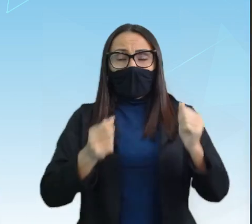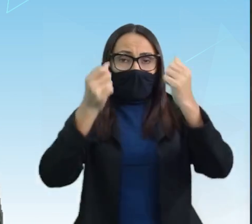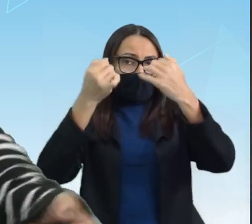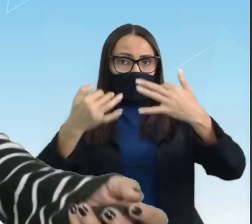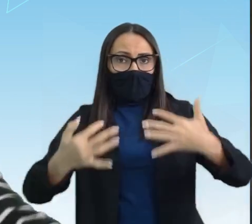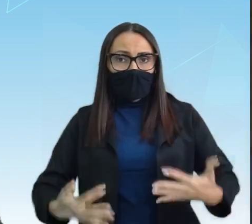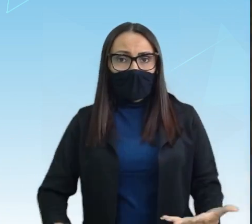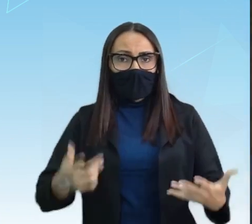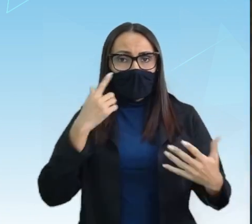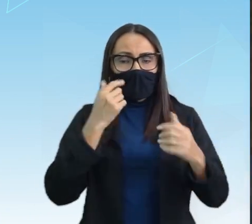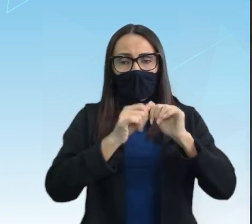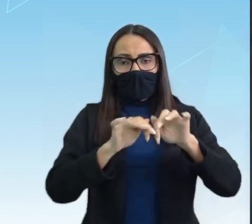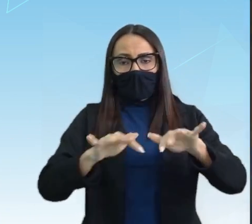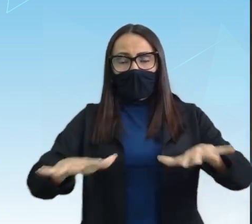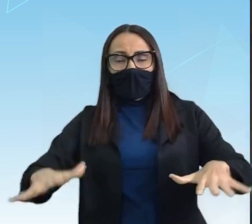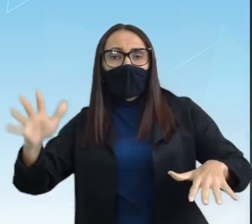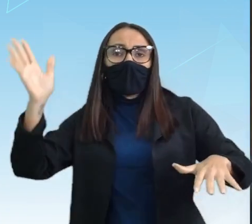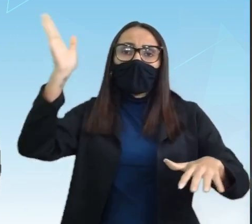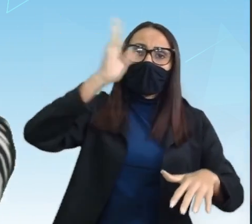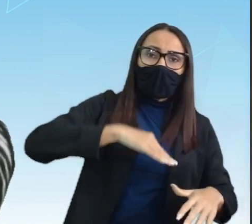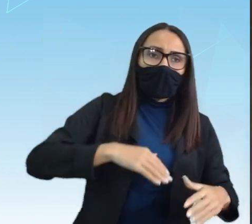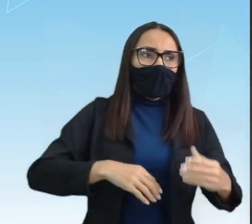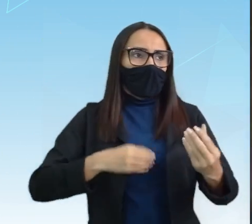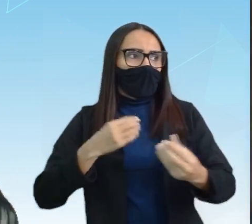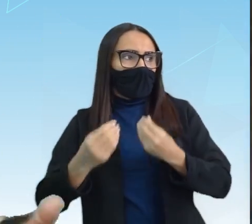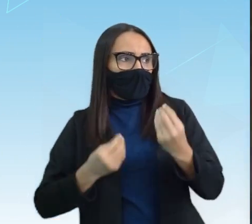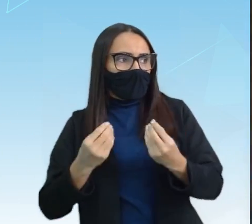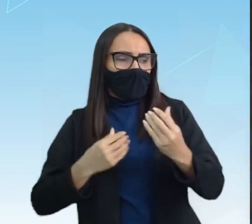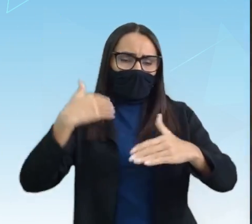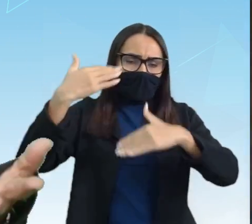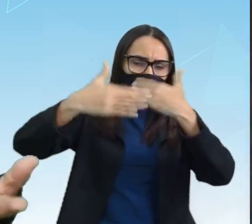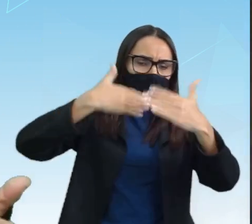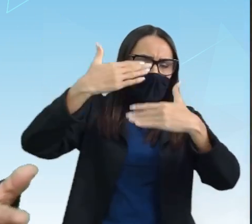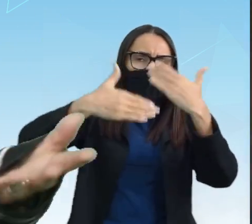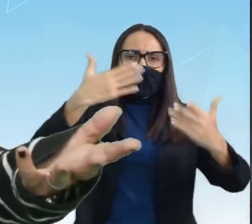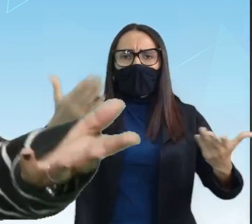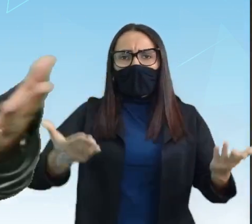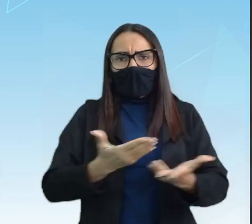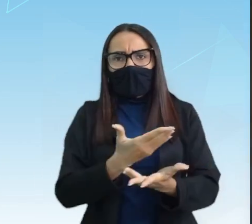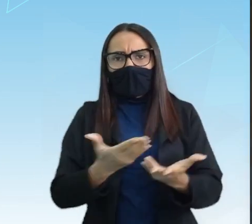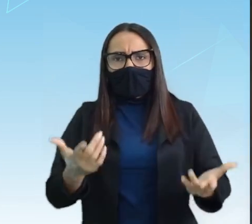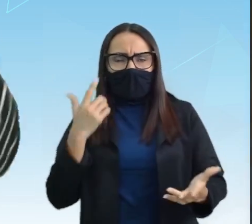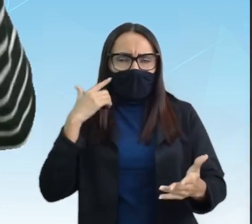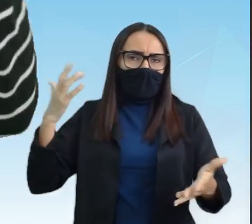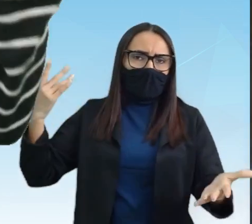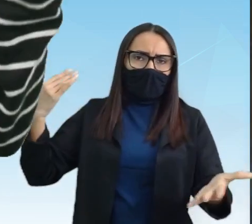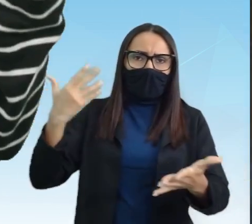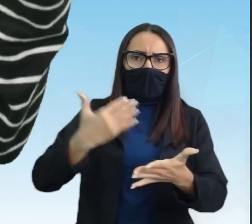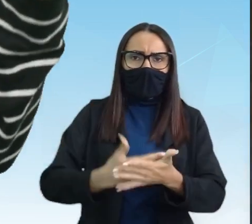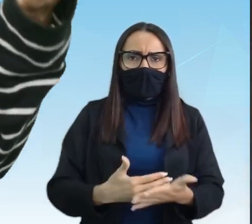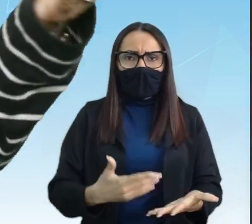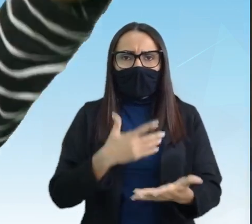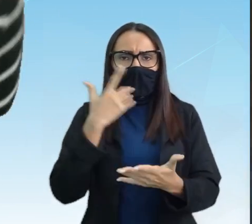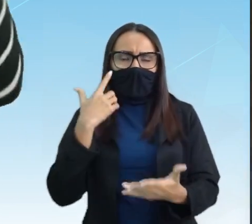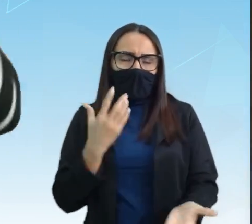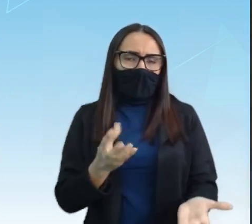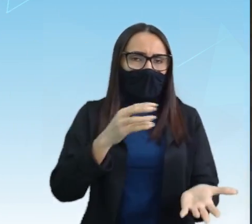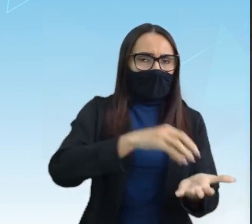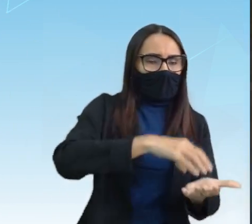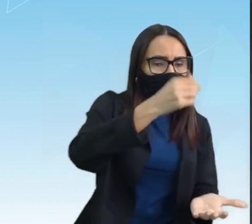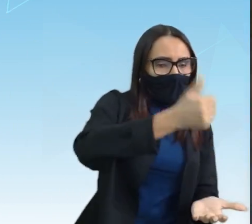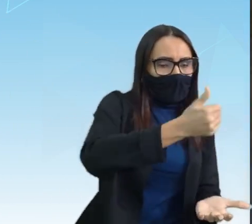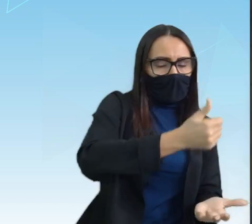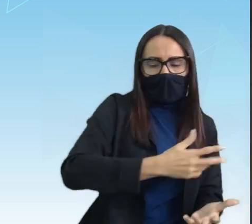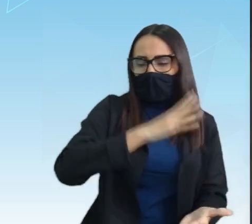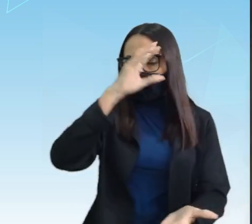na má distribuição, no como é que a gente vai desenvolver essa distribuição até chegar. Sai do setor primário, entra